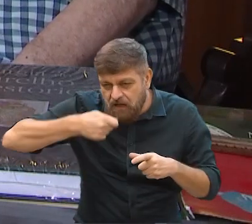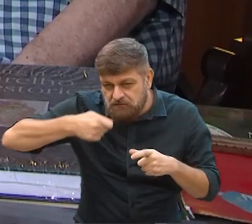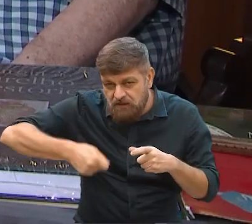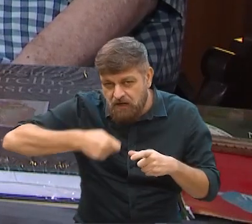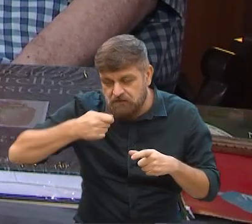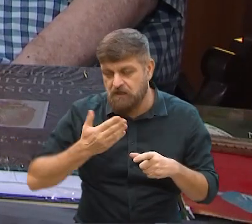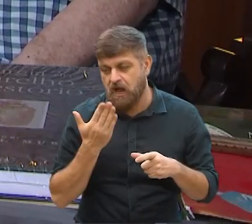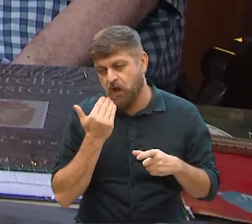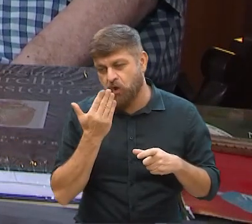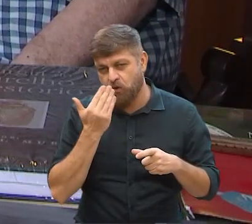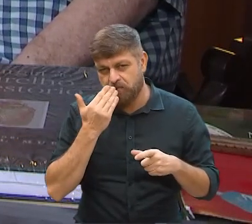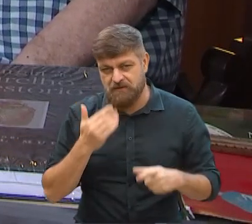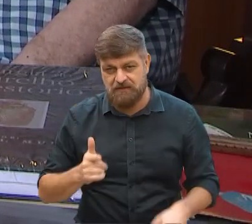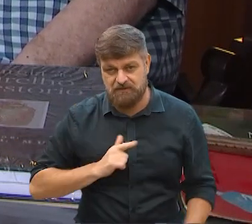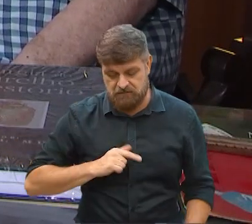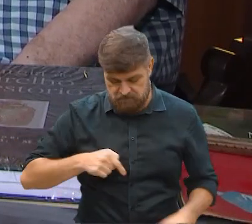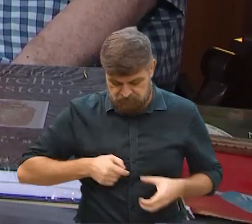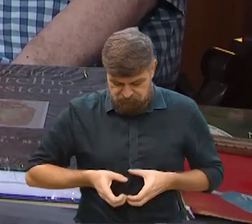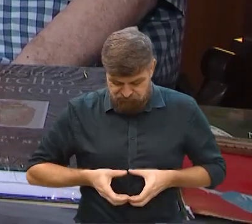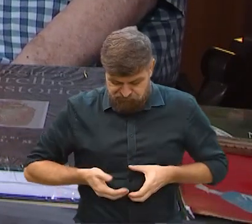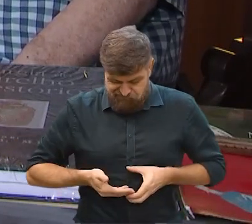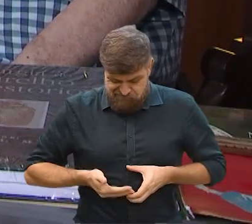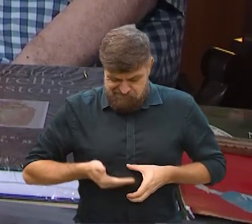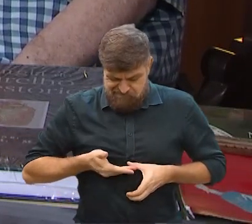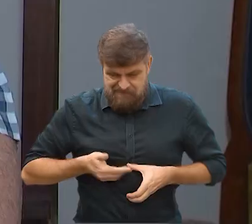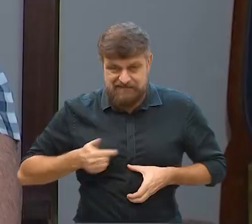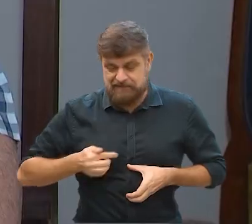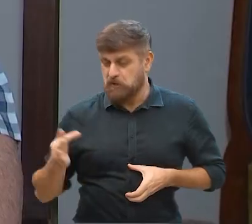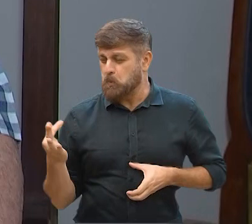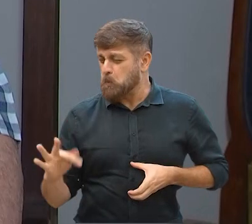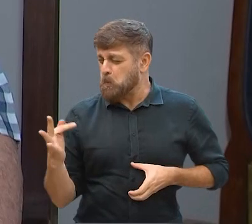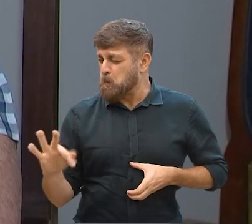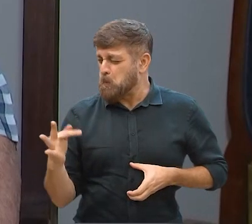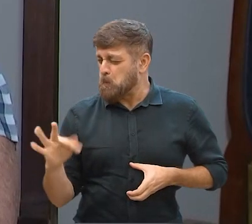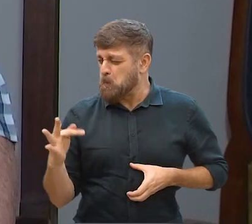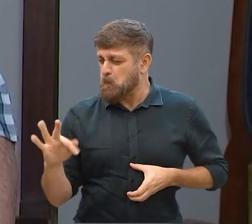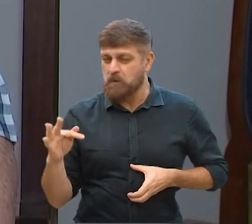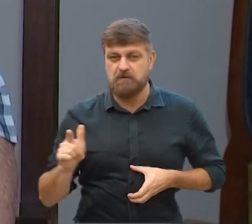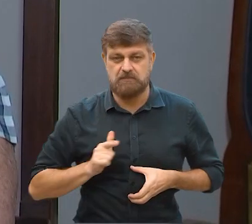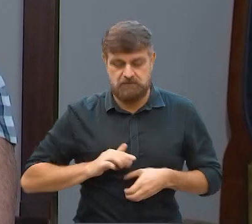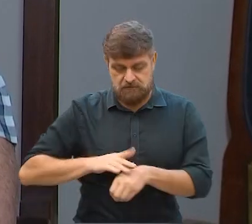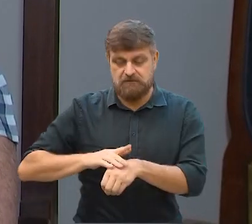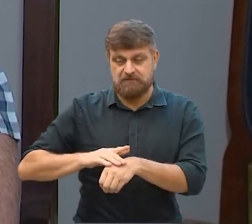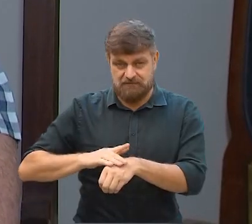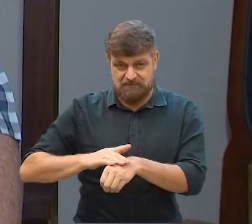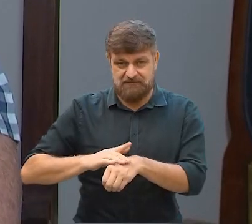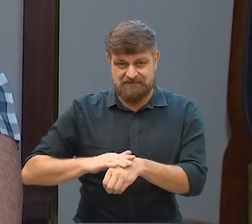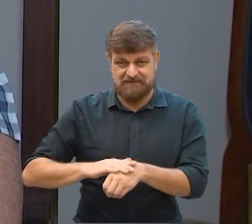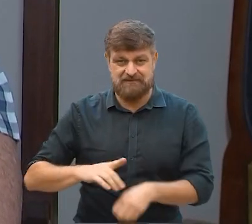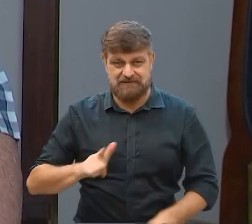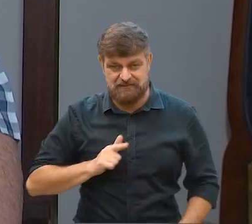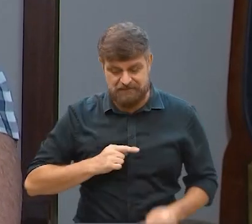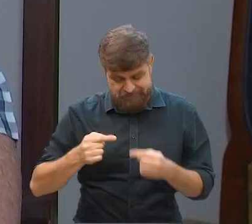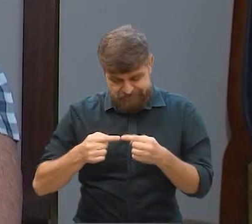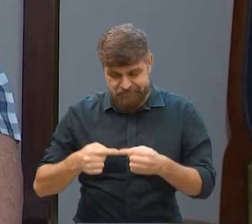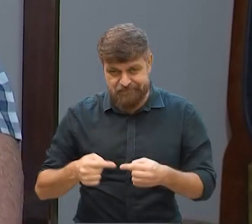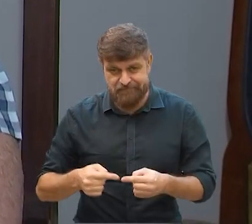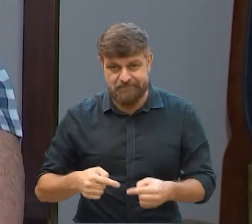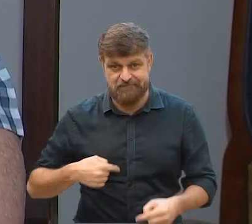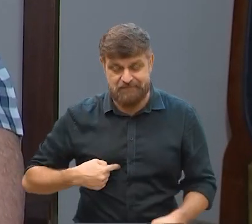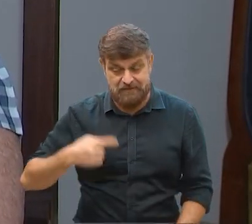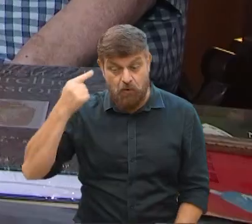o ácido clorídrico. E por isso que gastrite e úlceras são doenças ácido-dependentes e estão ligadas à